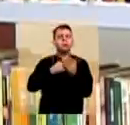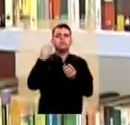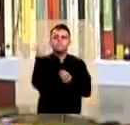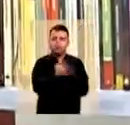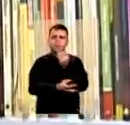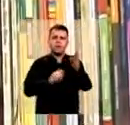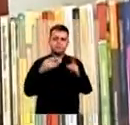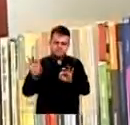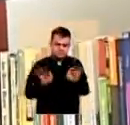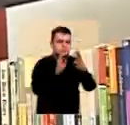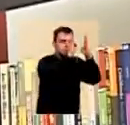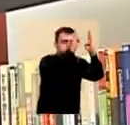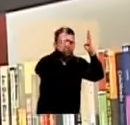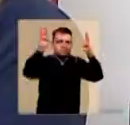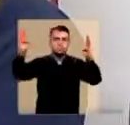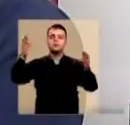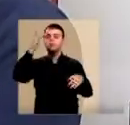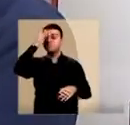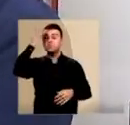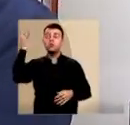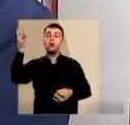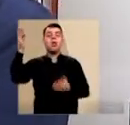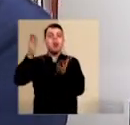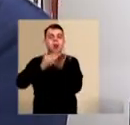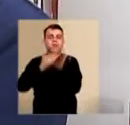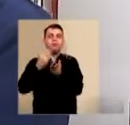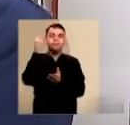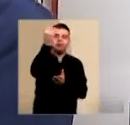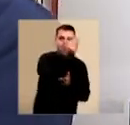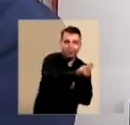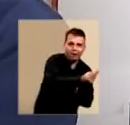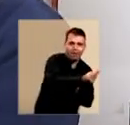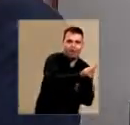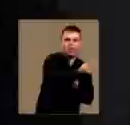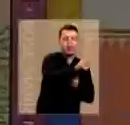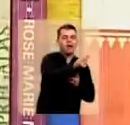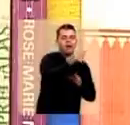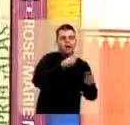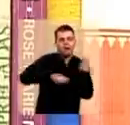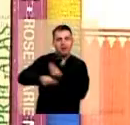doa. Geralmente a pessoa vem e leva um livro, traz mais 2 que tem em casa